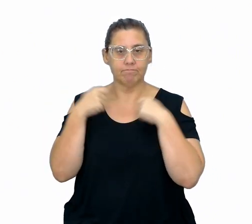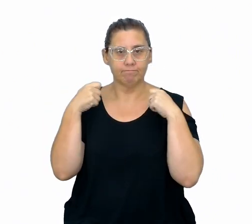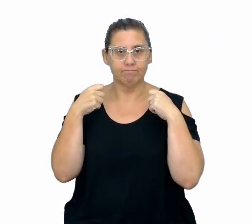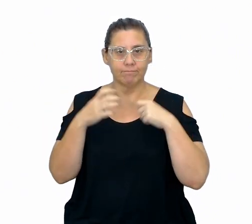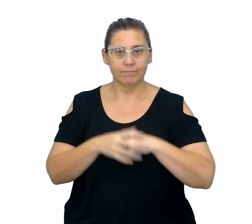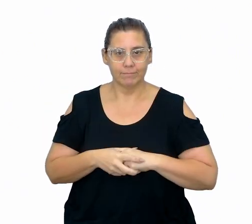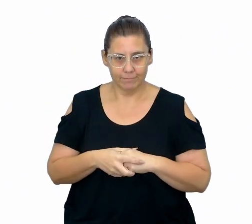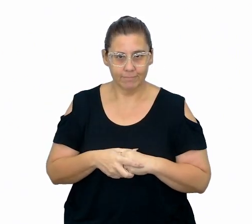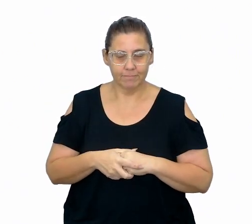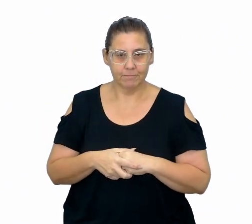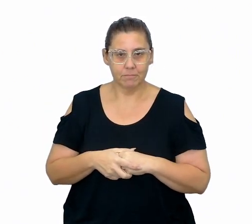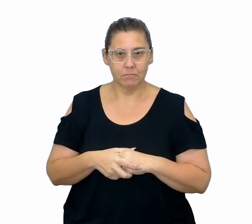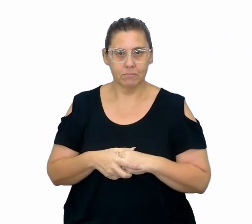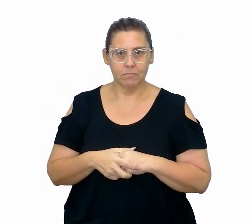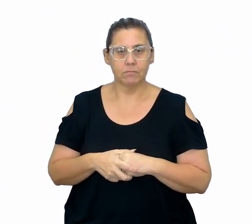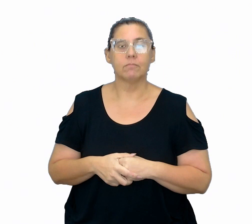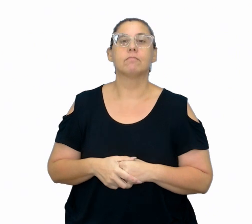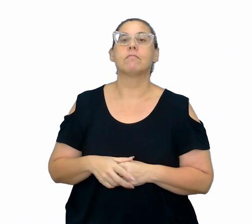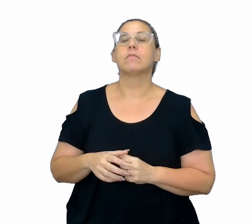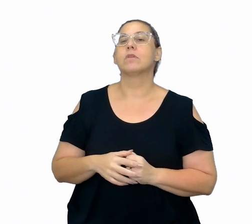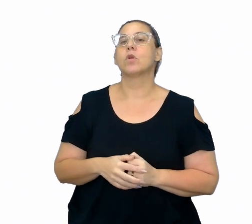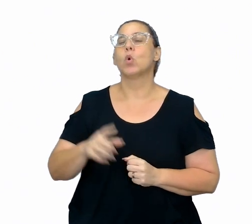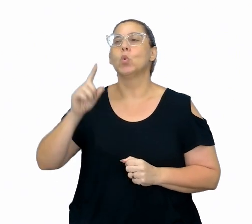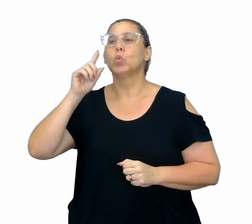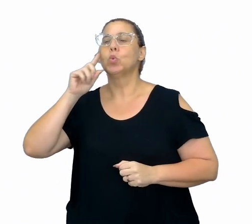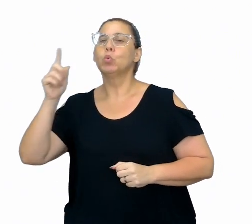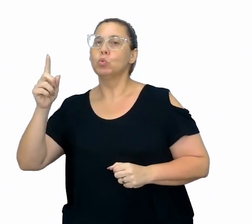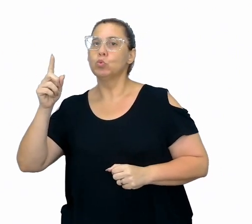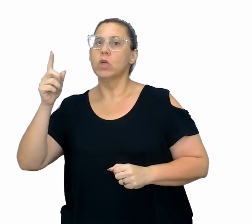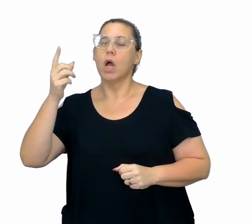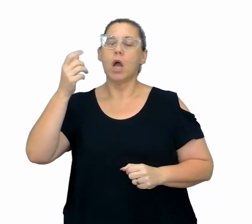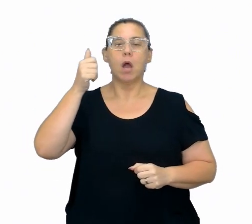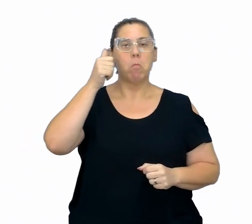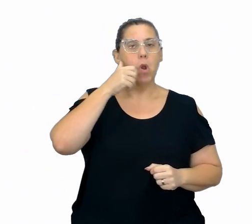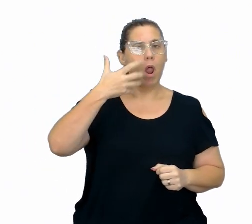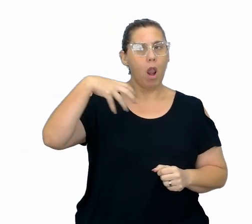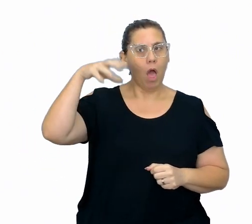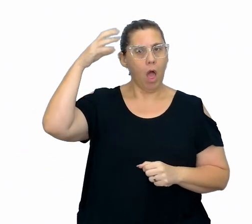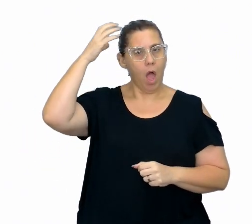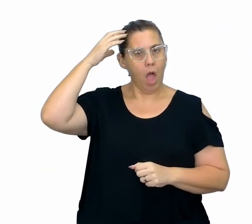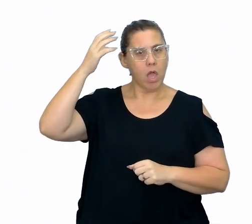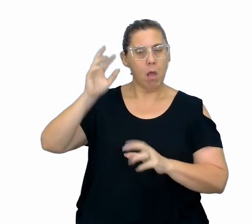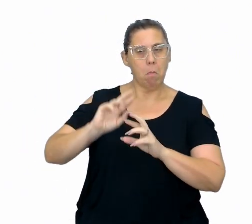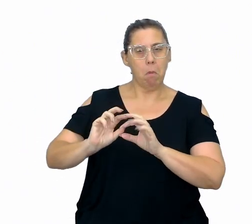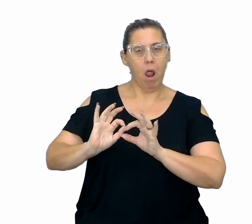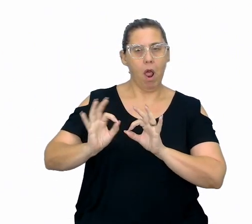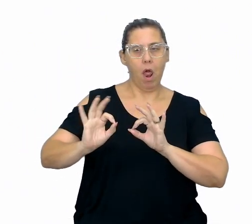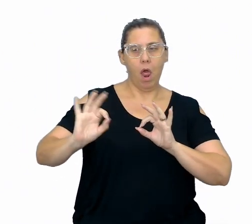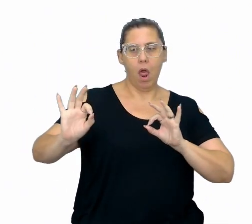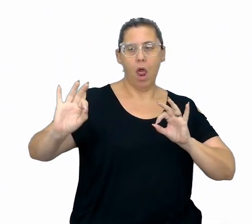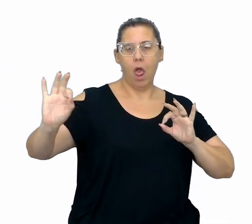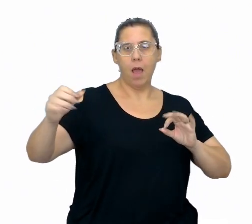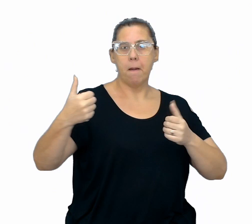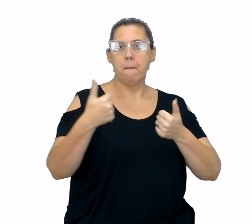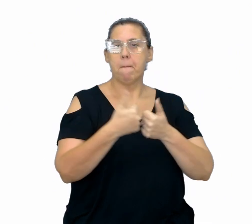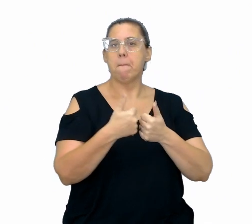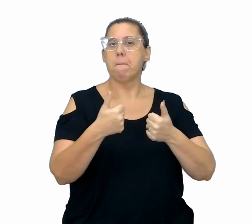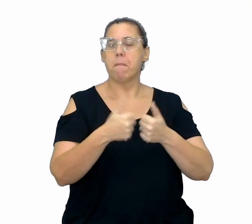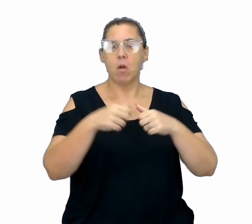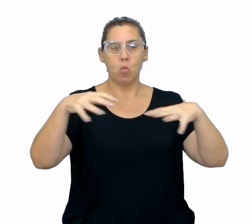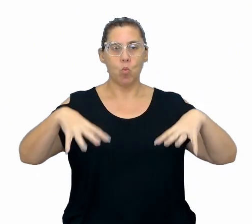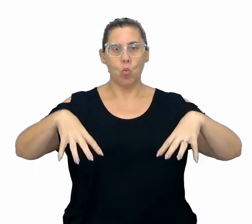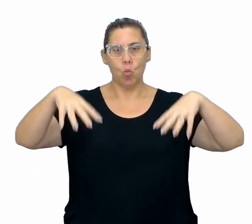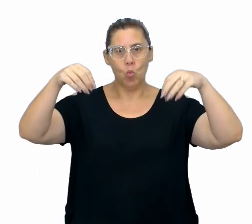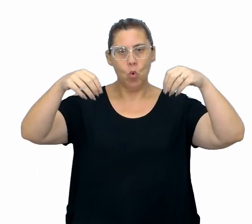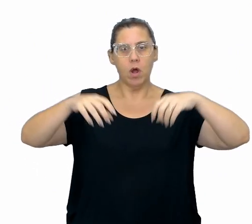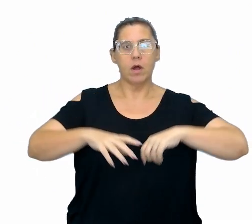Mais um recorte. Um dia, a rainha de um reino bem distante bordava perto da janela do castelo.